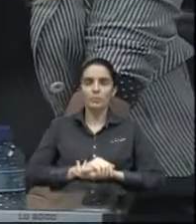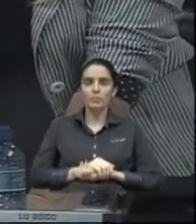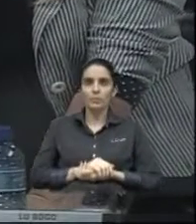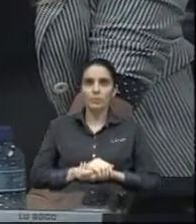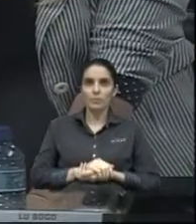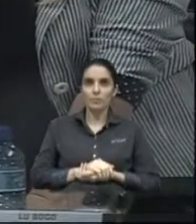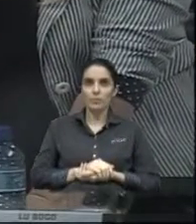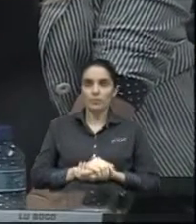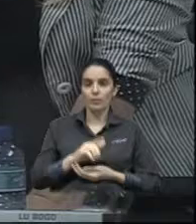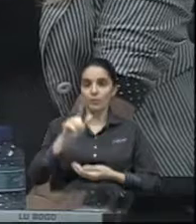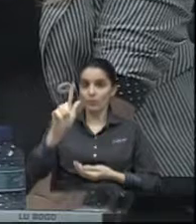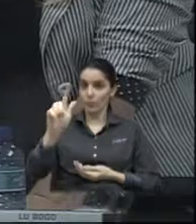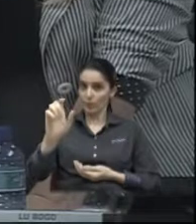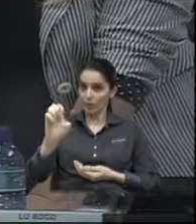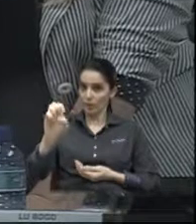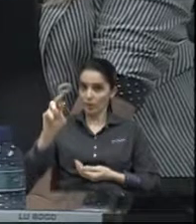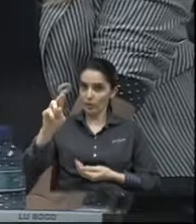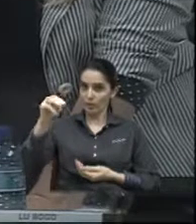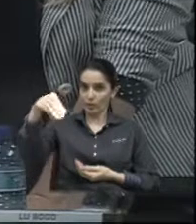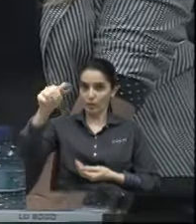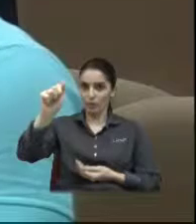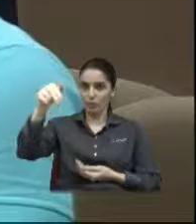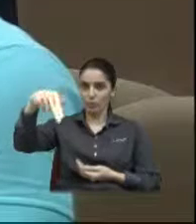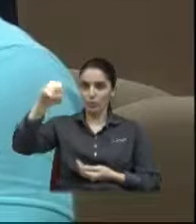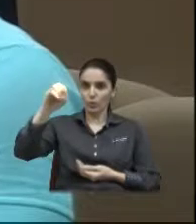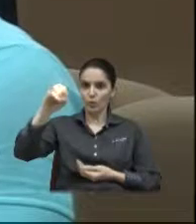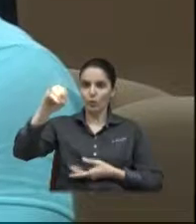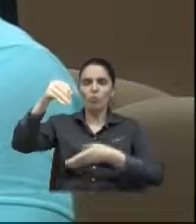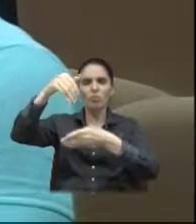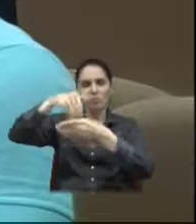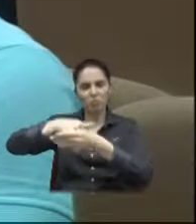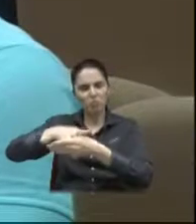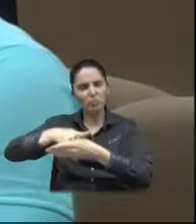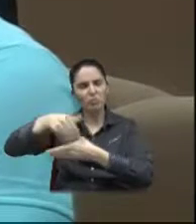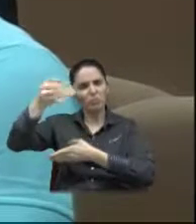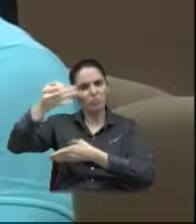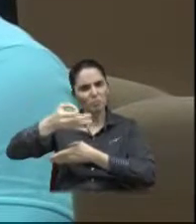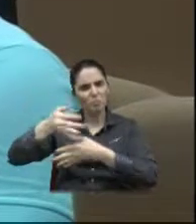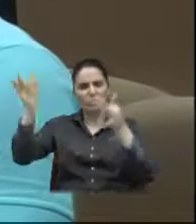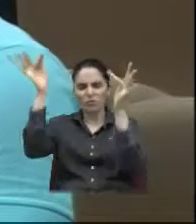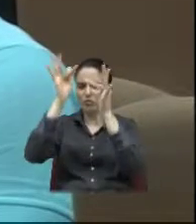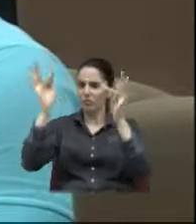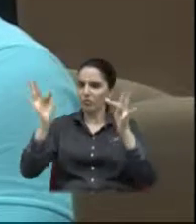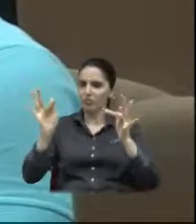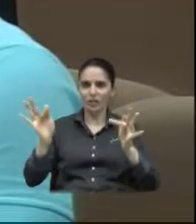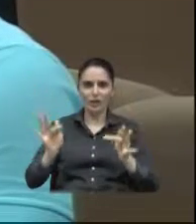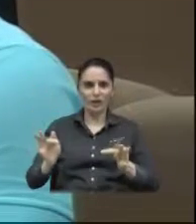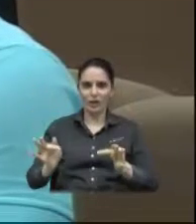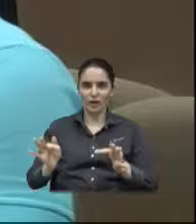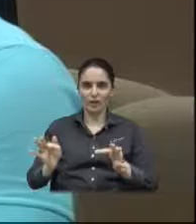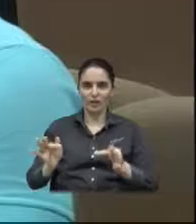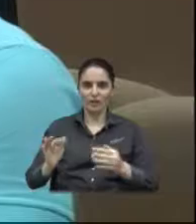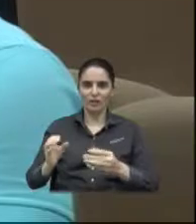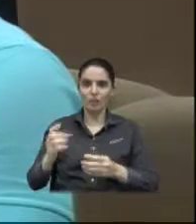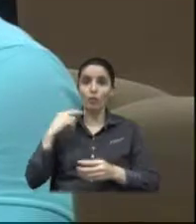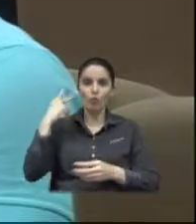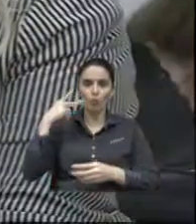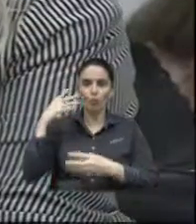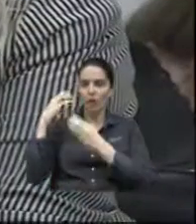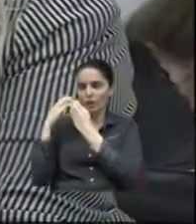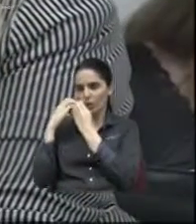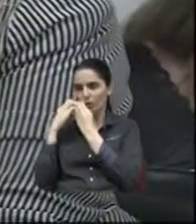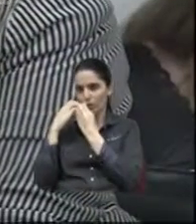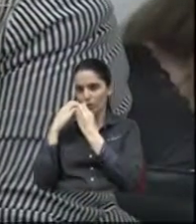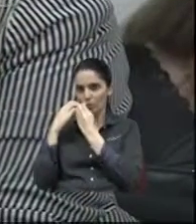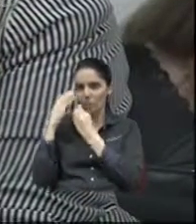Dizer para você, Germano, que eu votei com louvor esse projeto. Parabenizar o vereador Mir